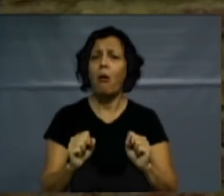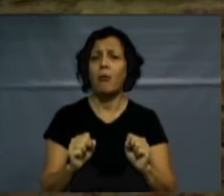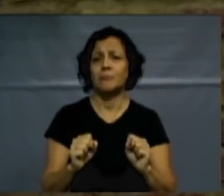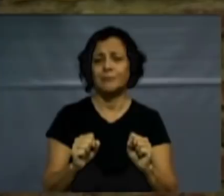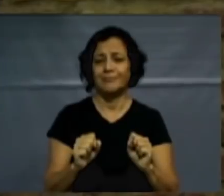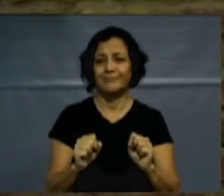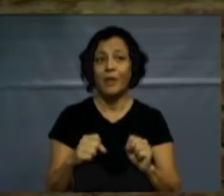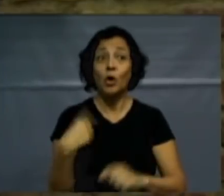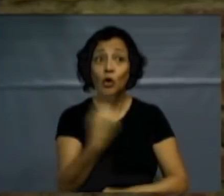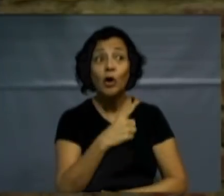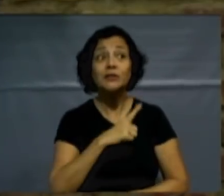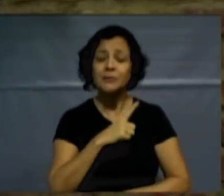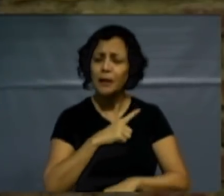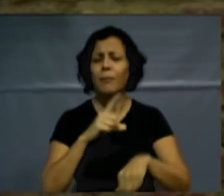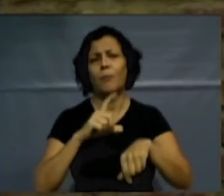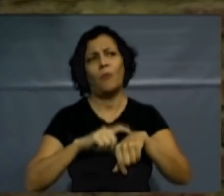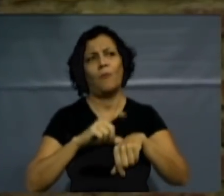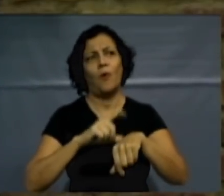Nós temos esse momento.